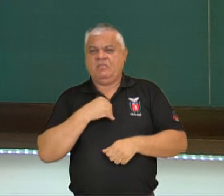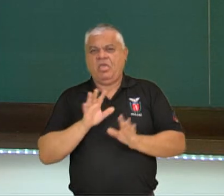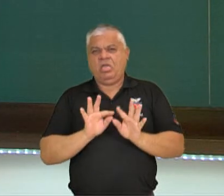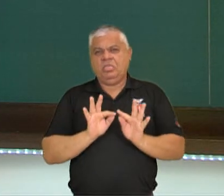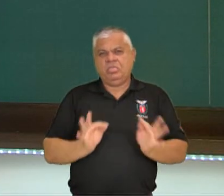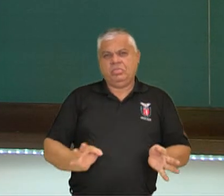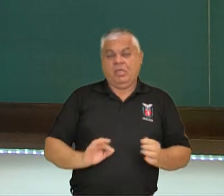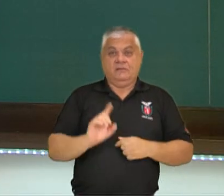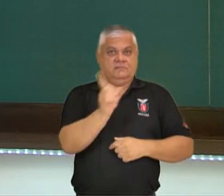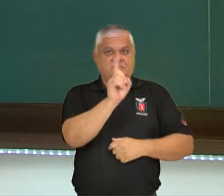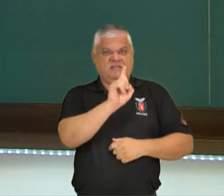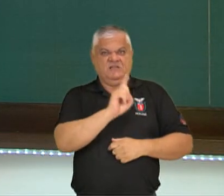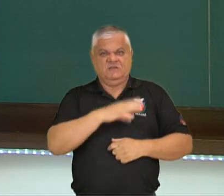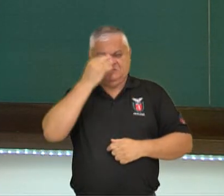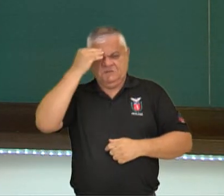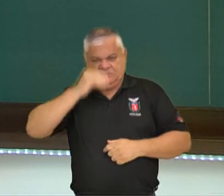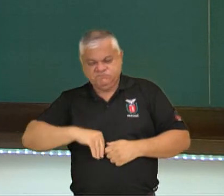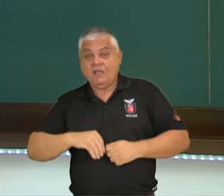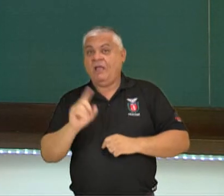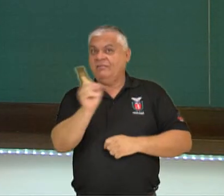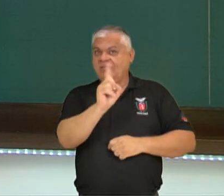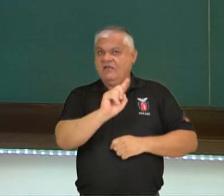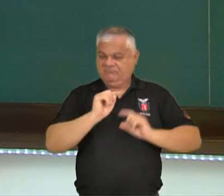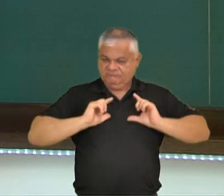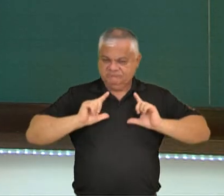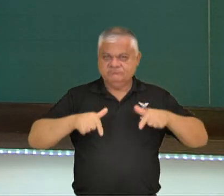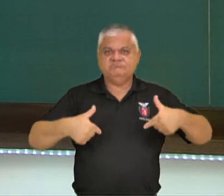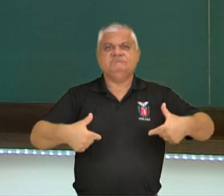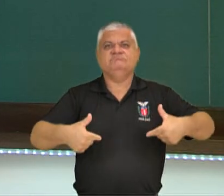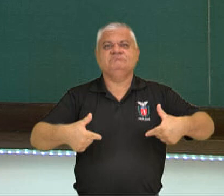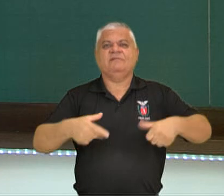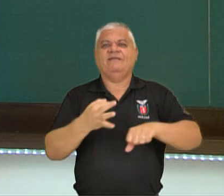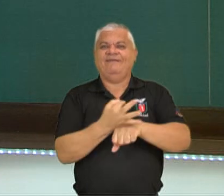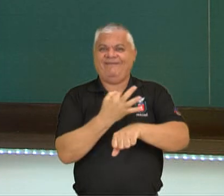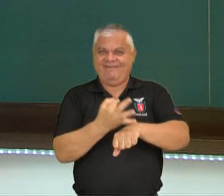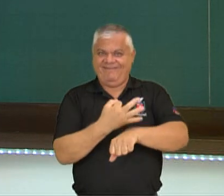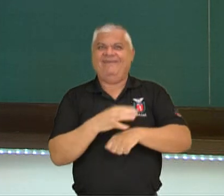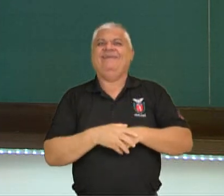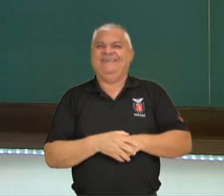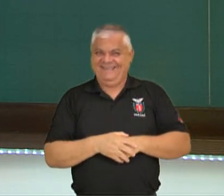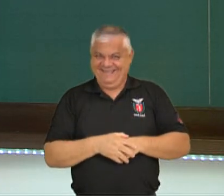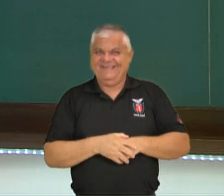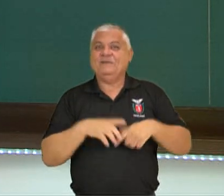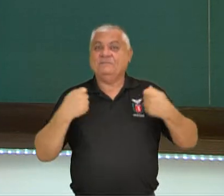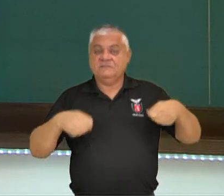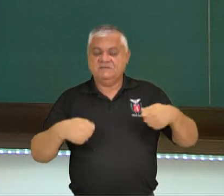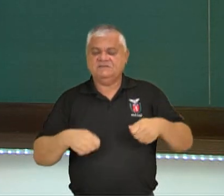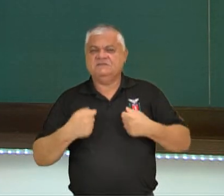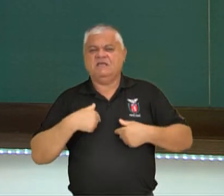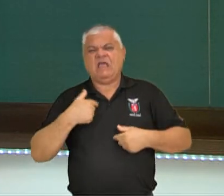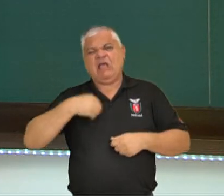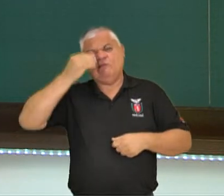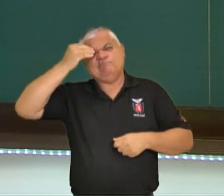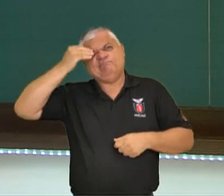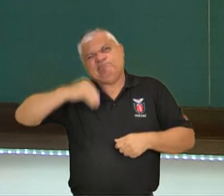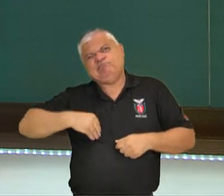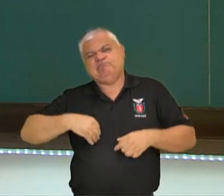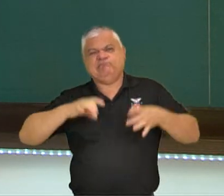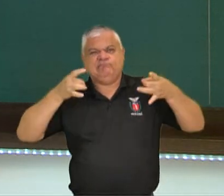de não desistir, tá? Então resistência tem a ver com não